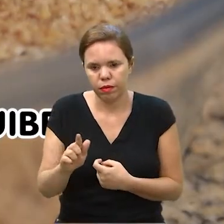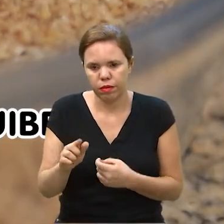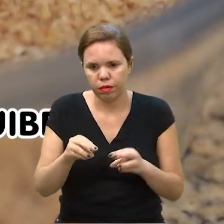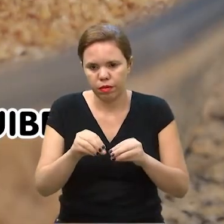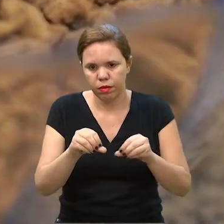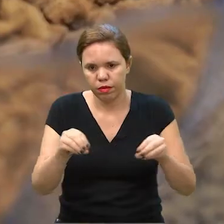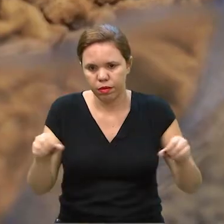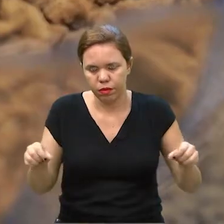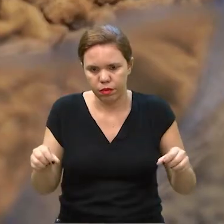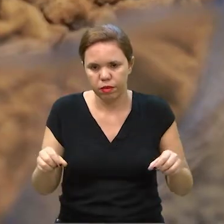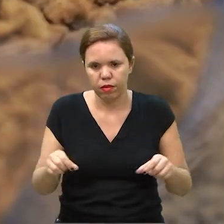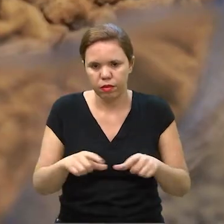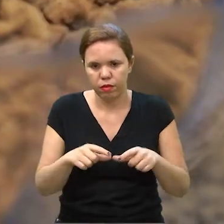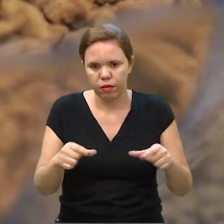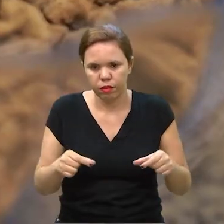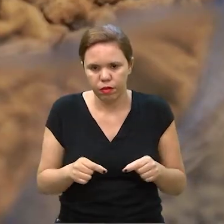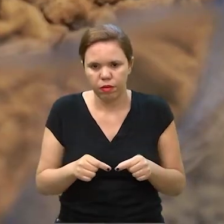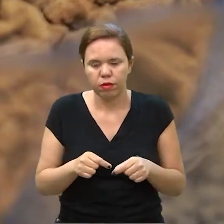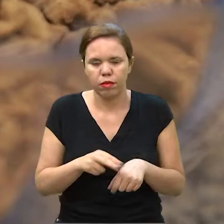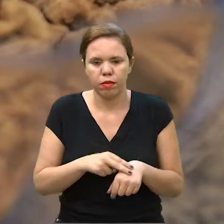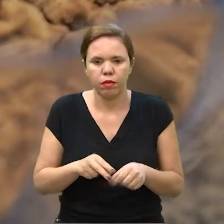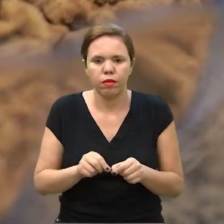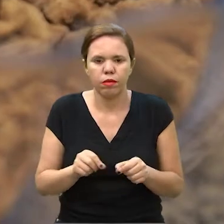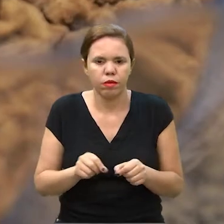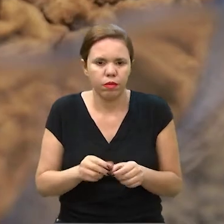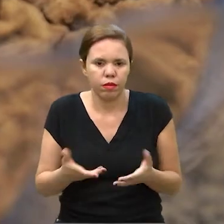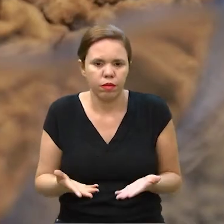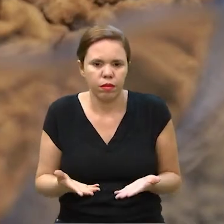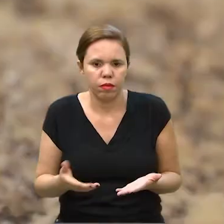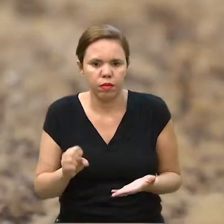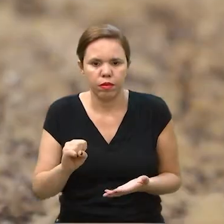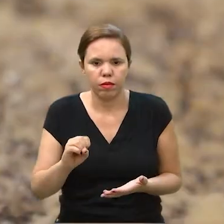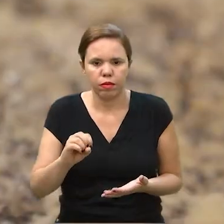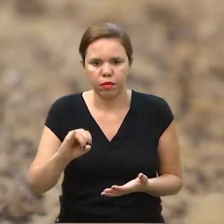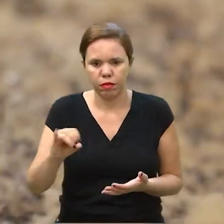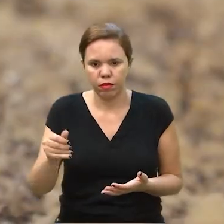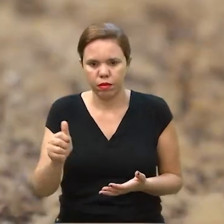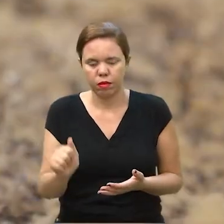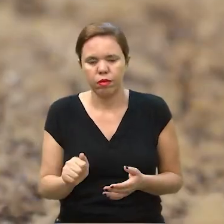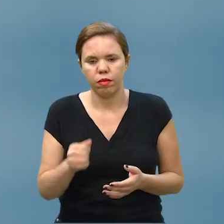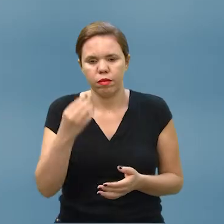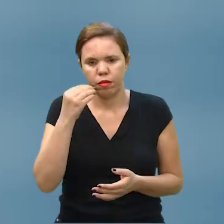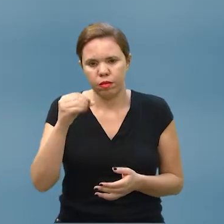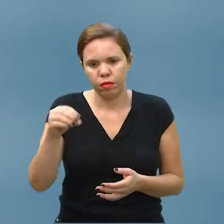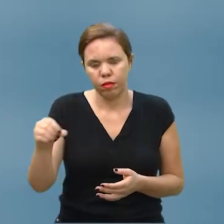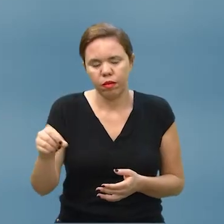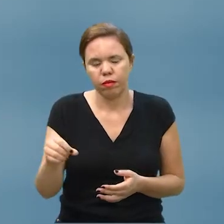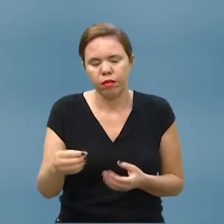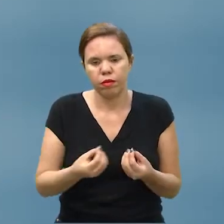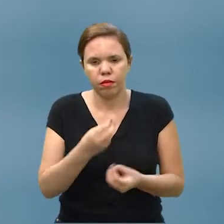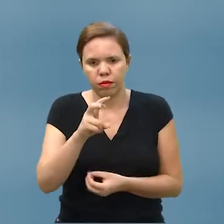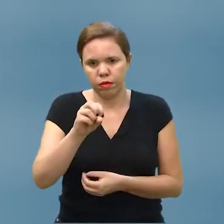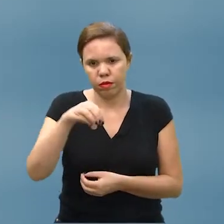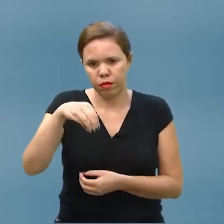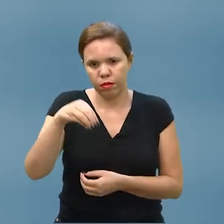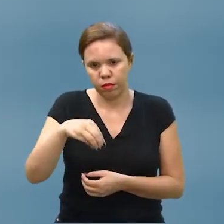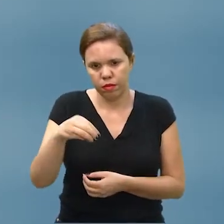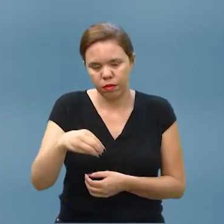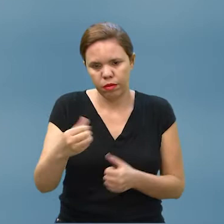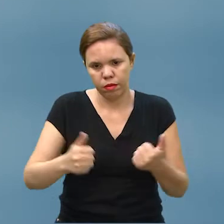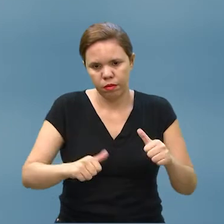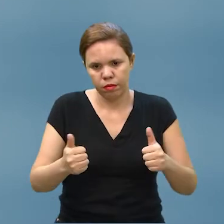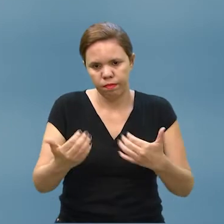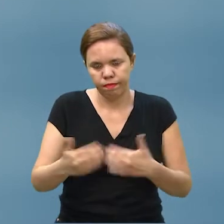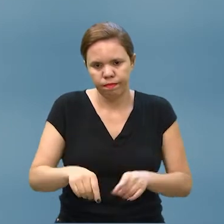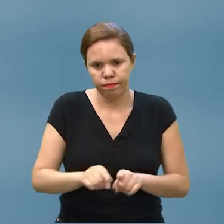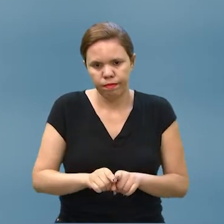quibe, 300 gramas de soja texturada e uma pitada de sal. Como são 50 minutos de prova,